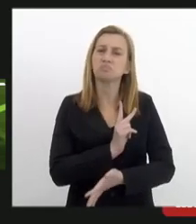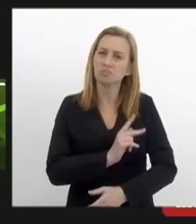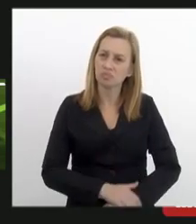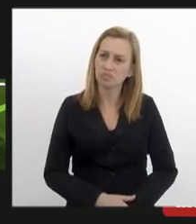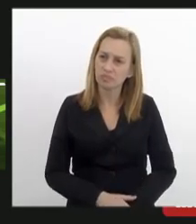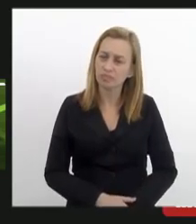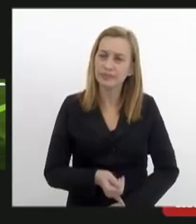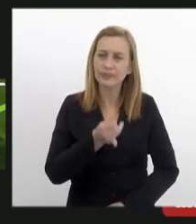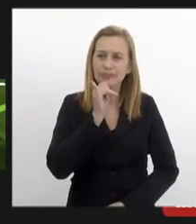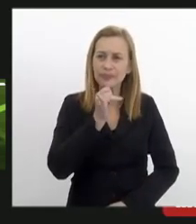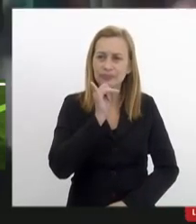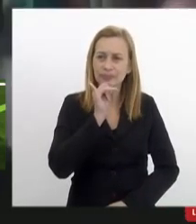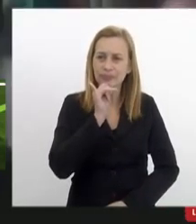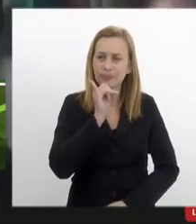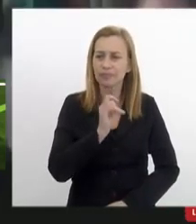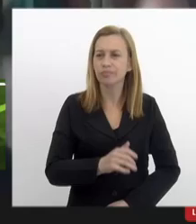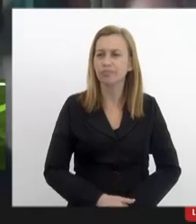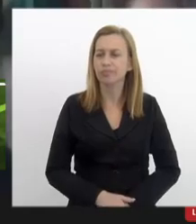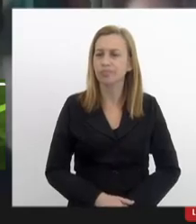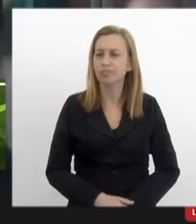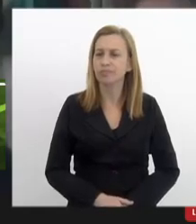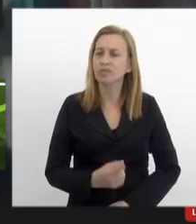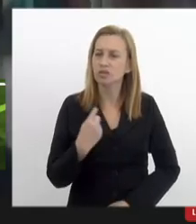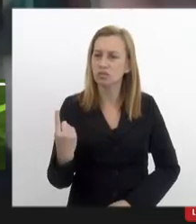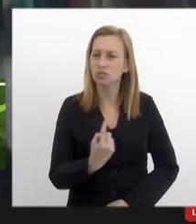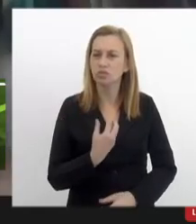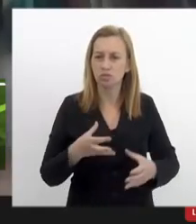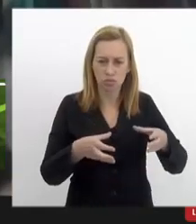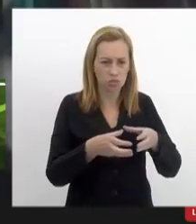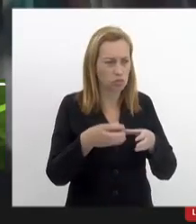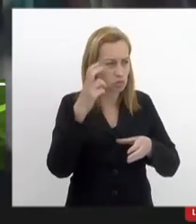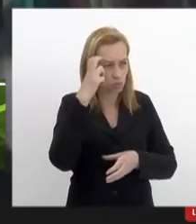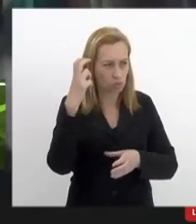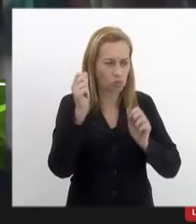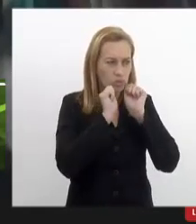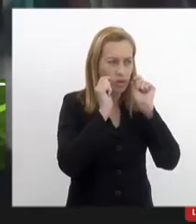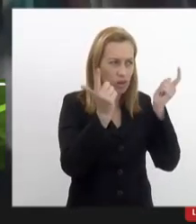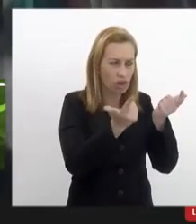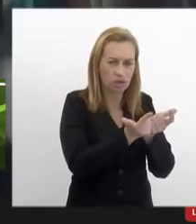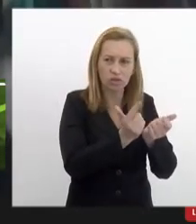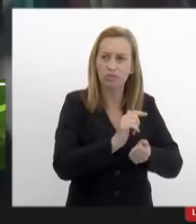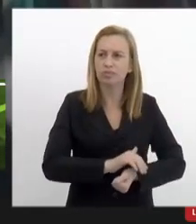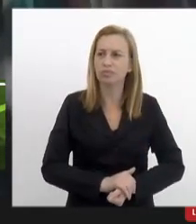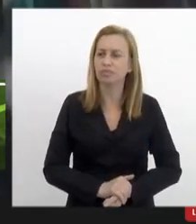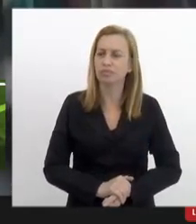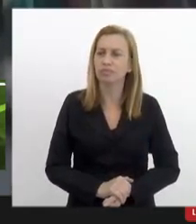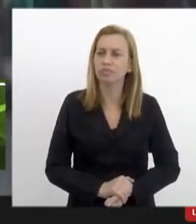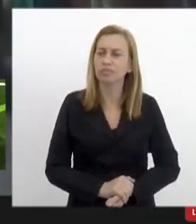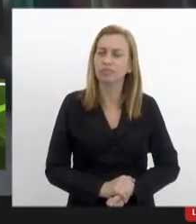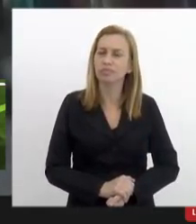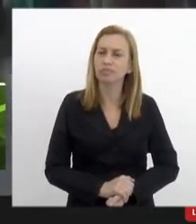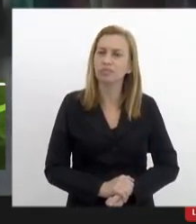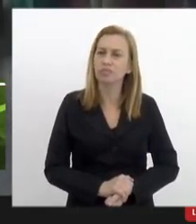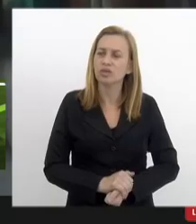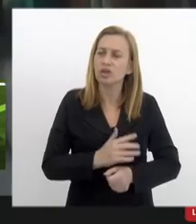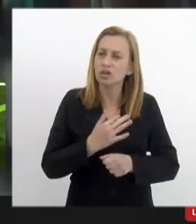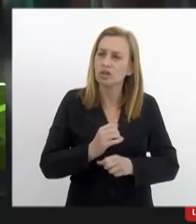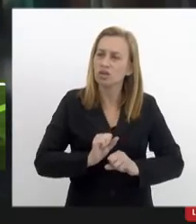por exemplo, nós... da Comissão de Cultura da Alesj. Nós tentamos, de todas